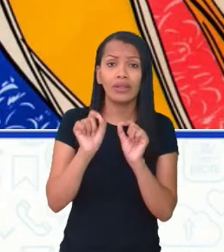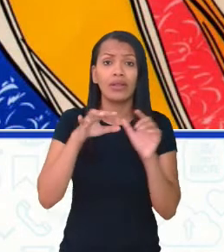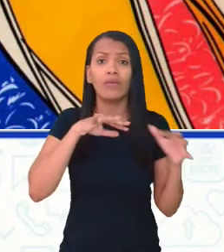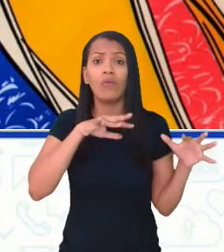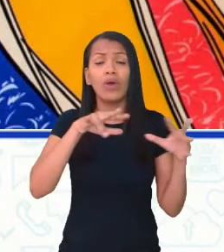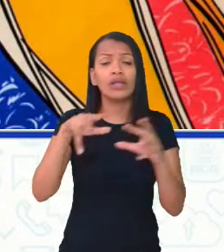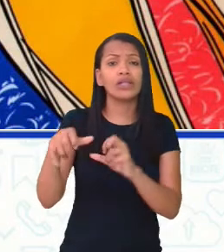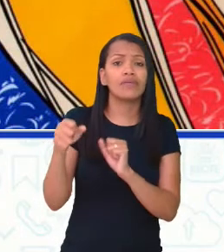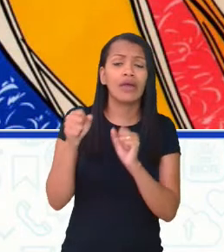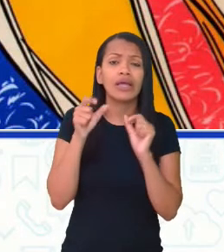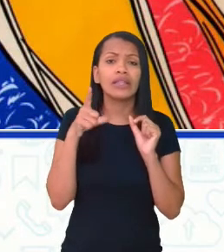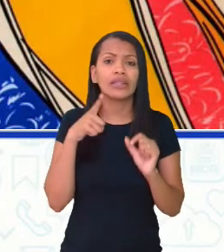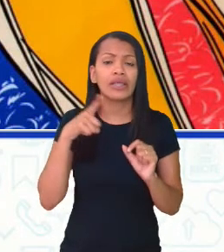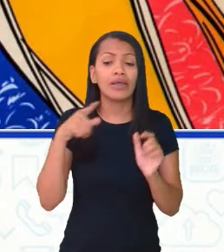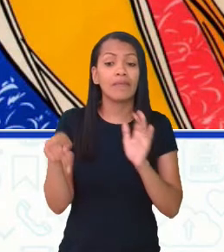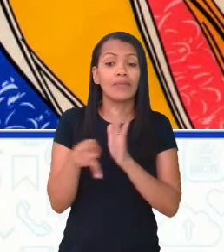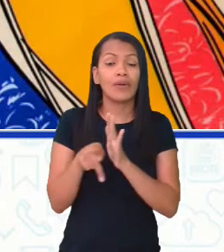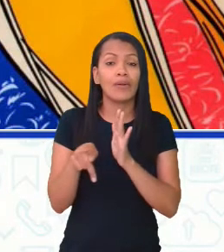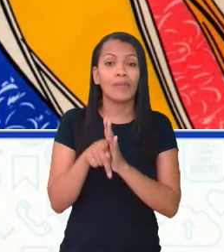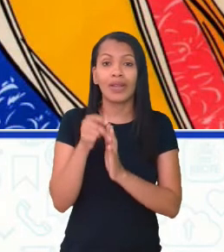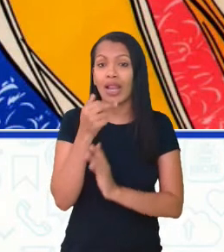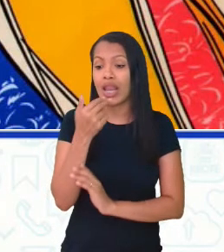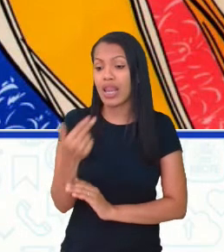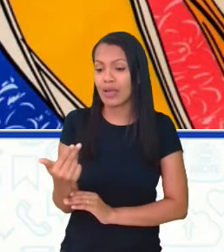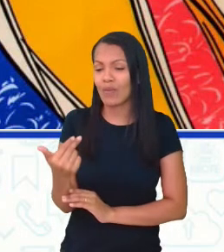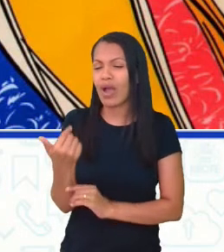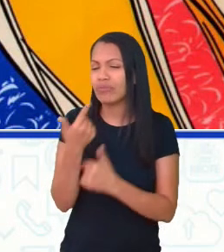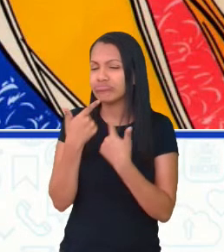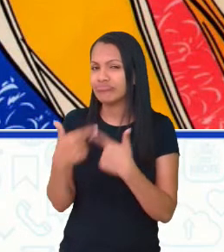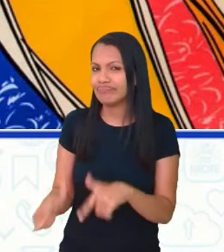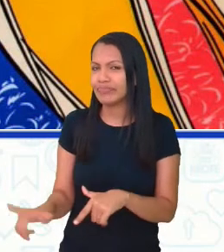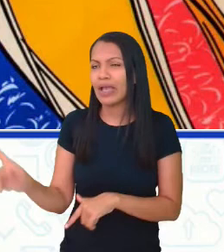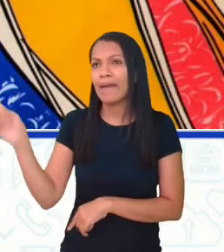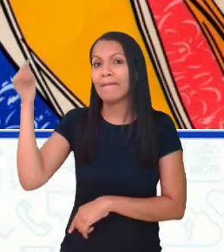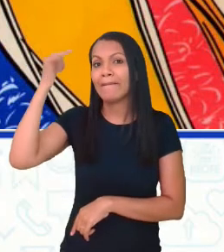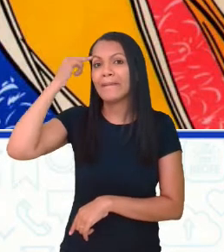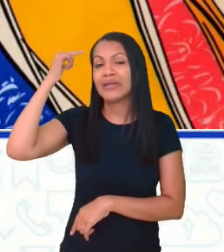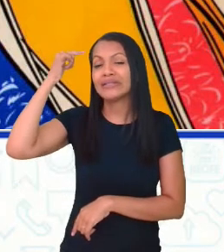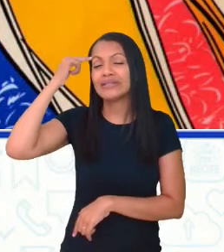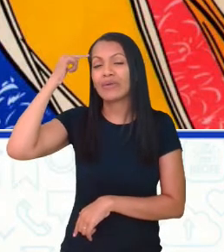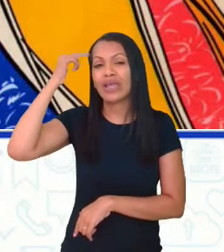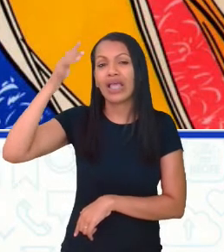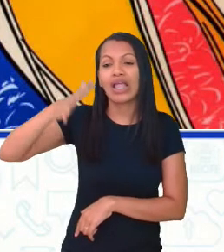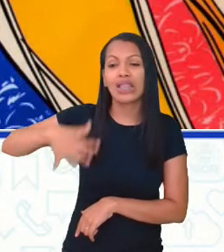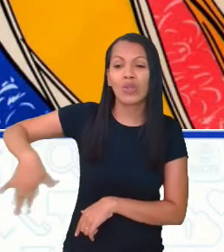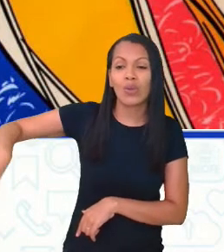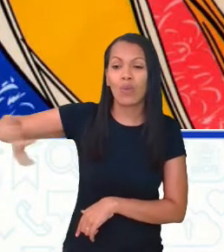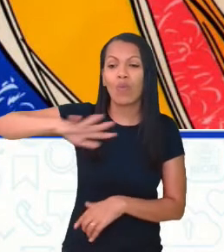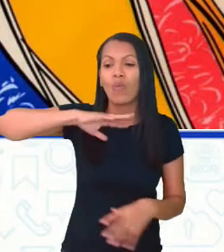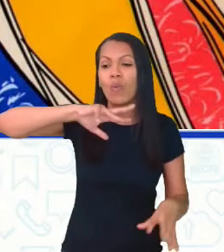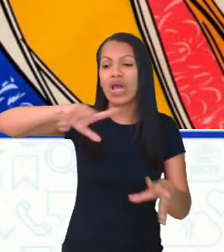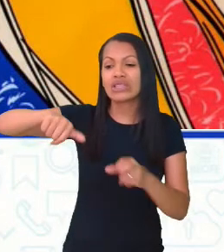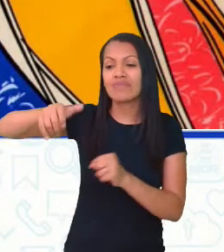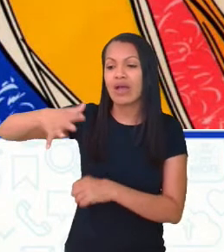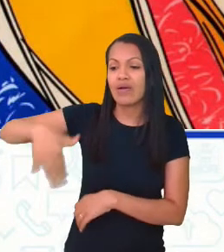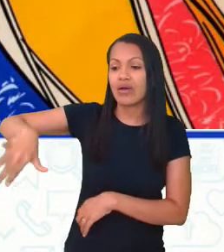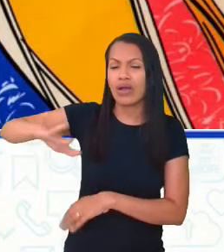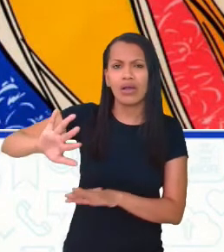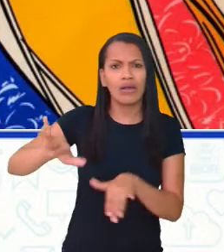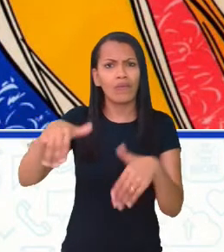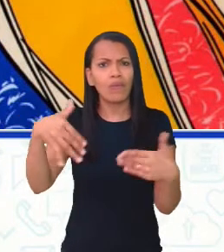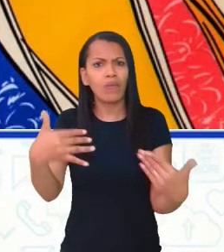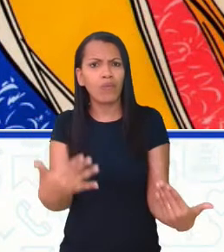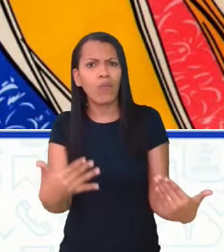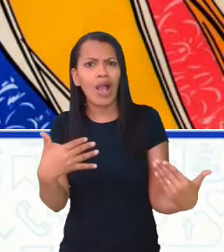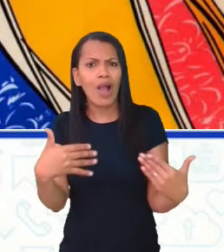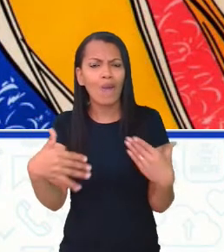suas próprias línguas no dia a dia. O que faz a gente pensar na comunidade animal como um todo, né? Sim. Qual será a língua dos